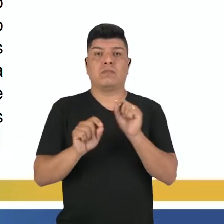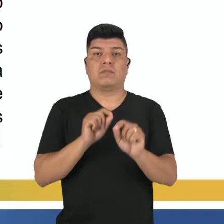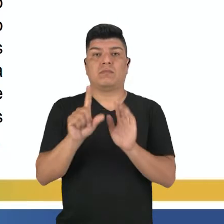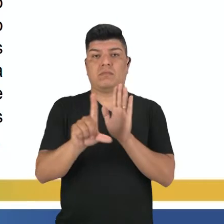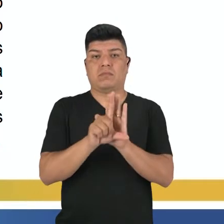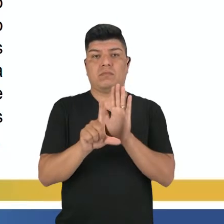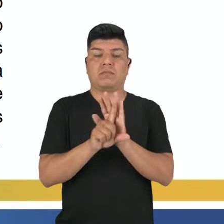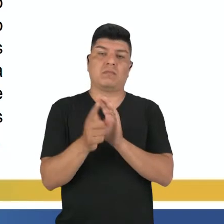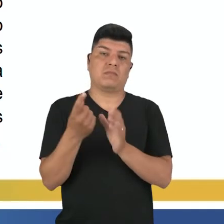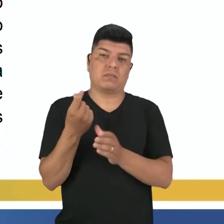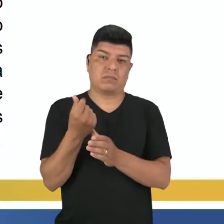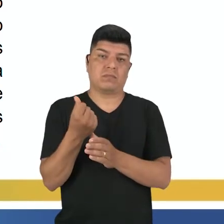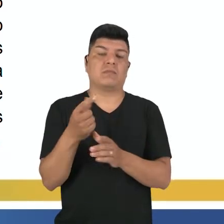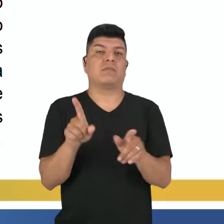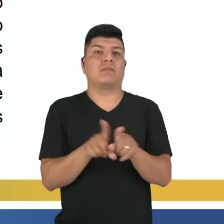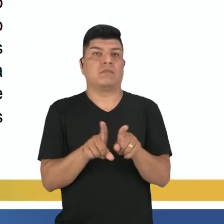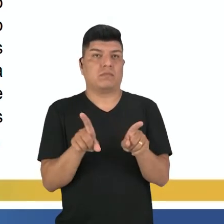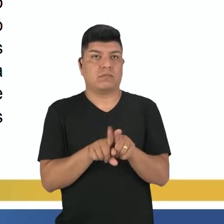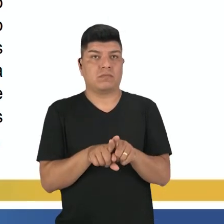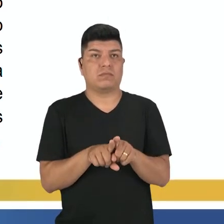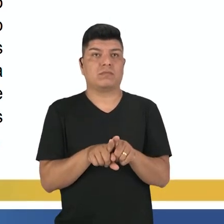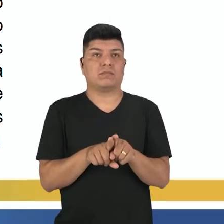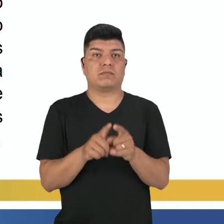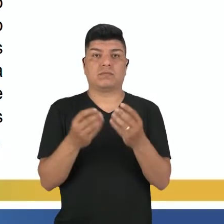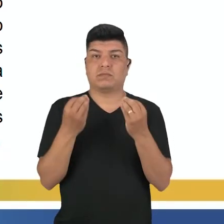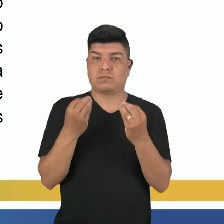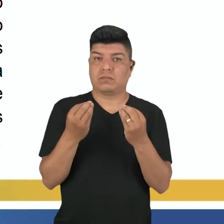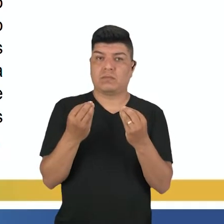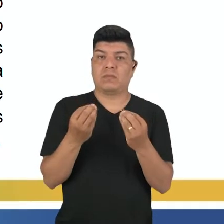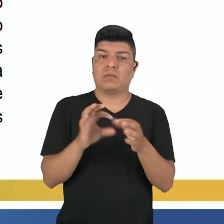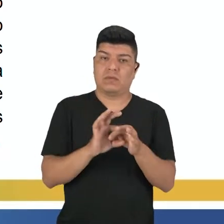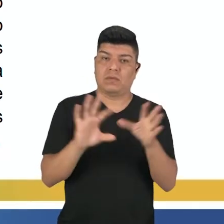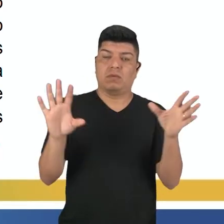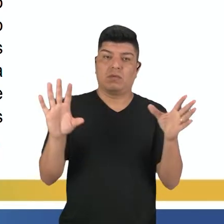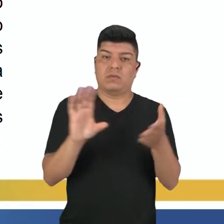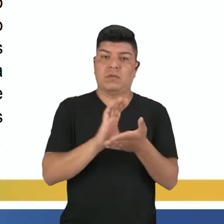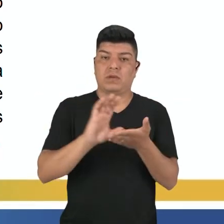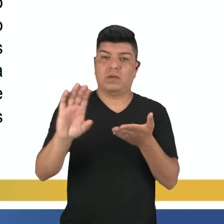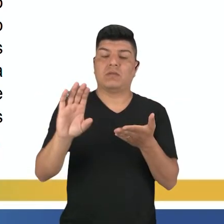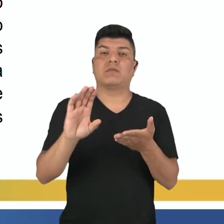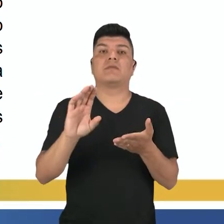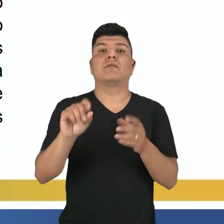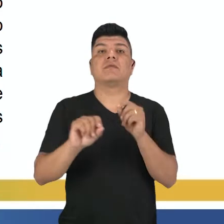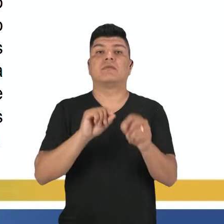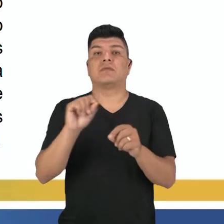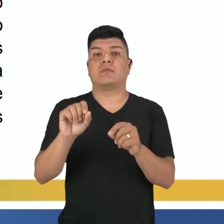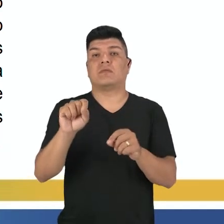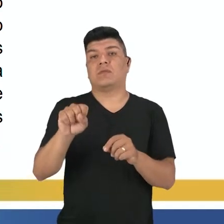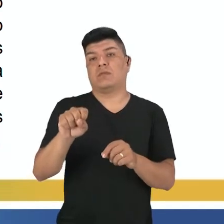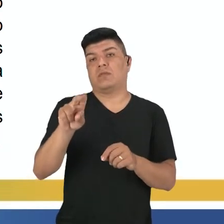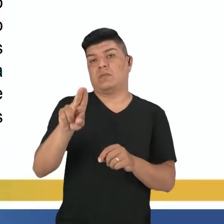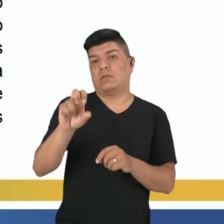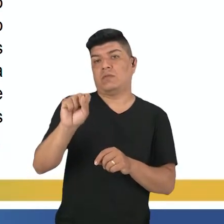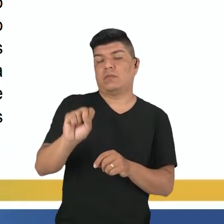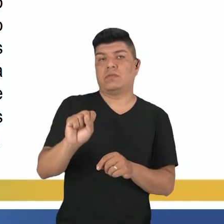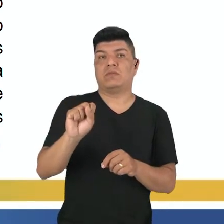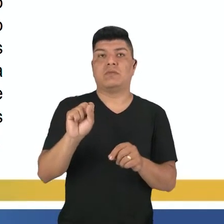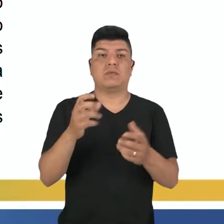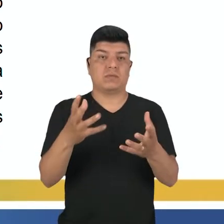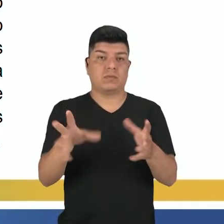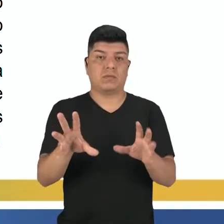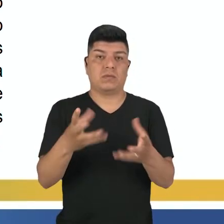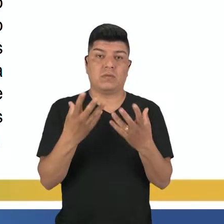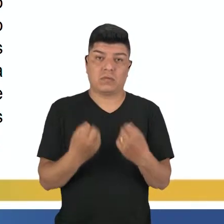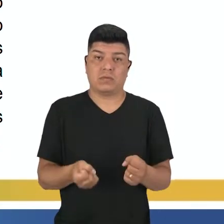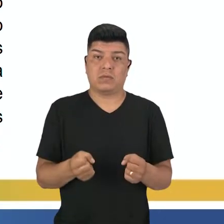lei orçamentária também de forma que libere mais recursos para o SUS e que esse SUS atenda a